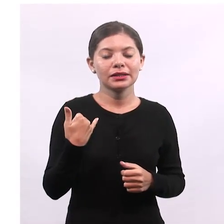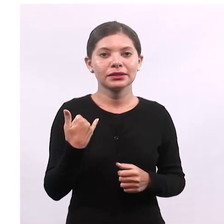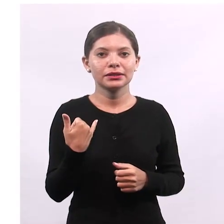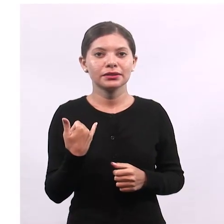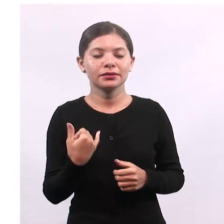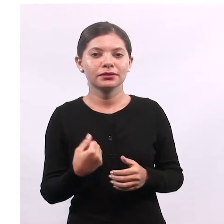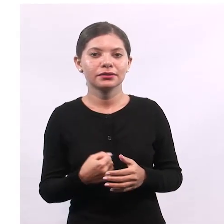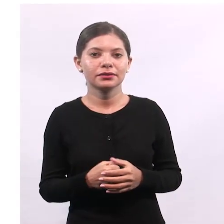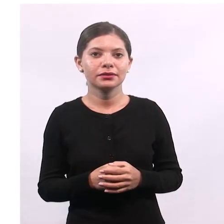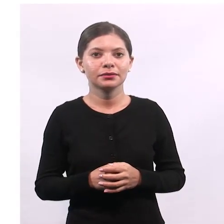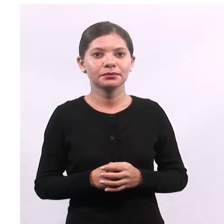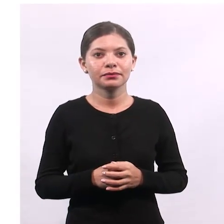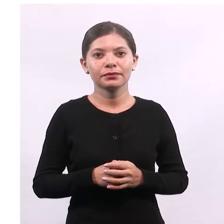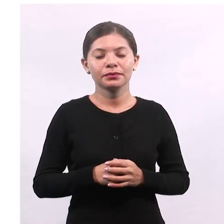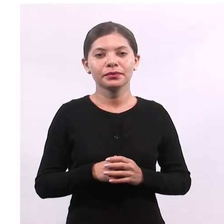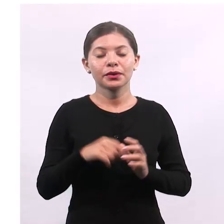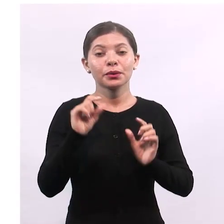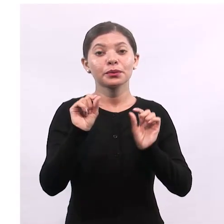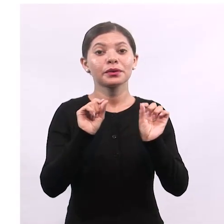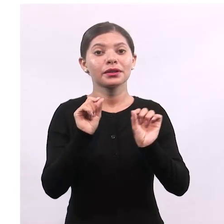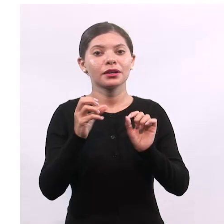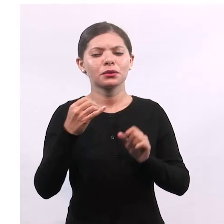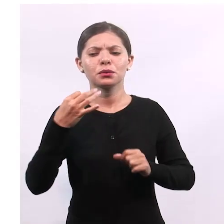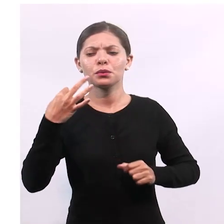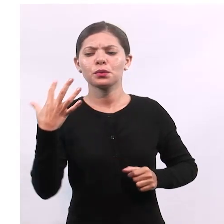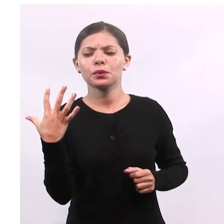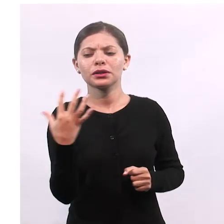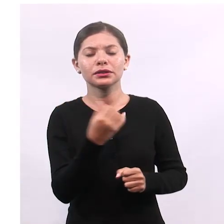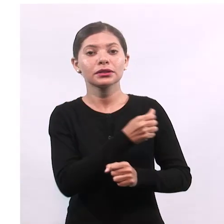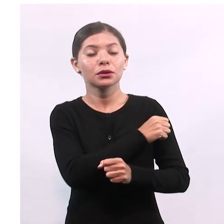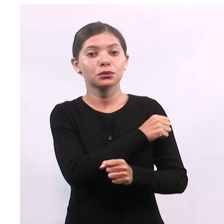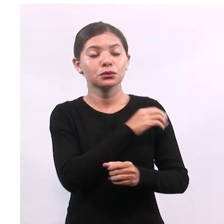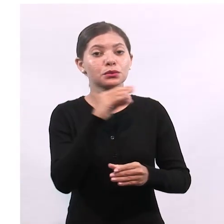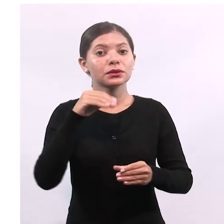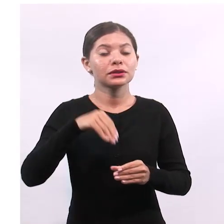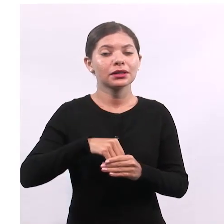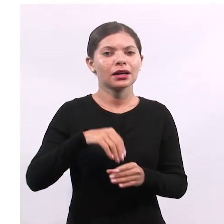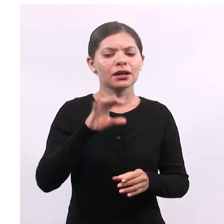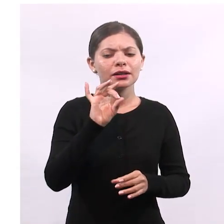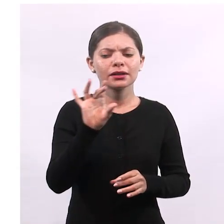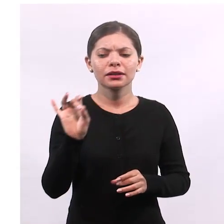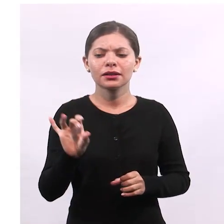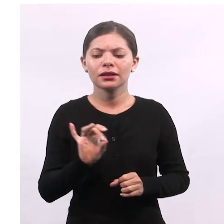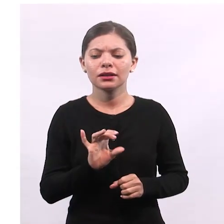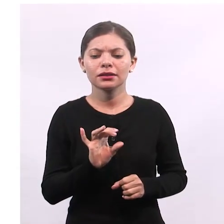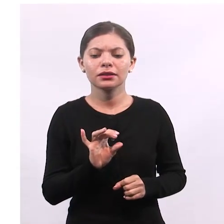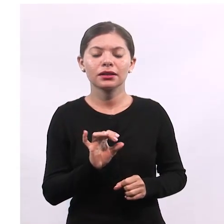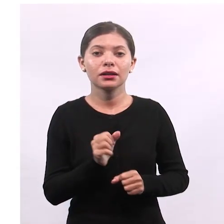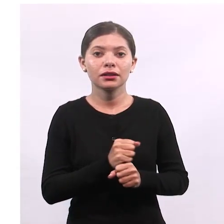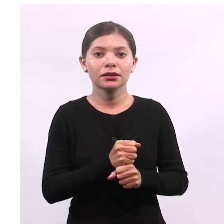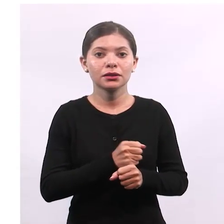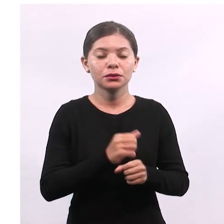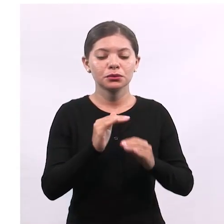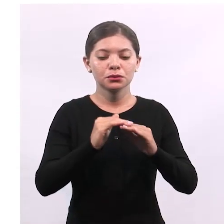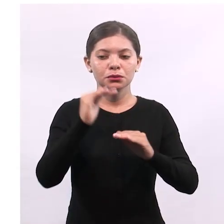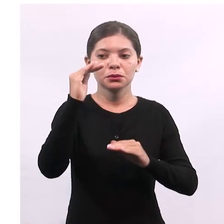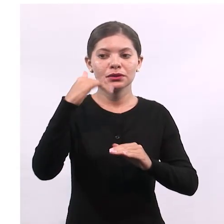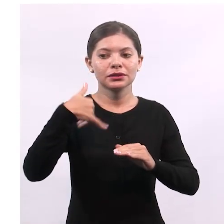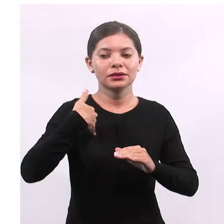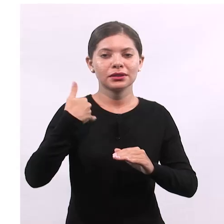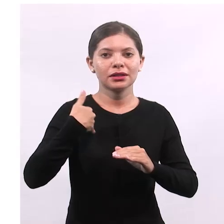expressa quantos alunos estão em cada série com idade superior a recomendada então